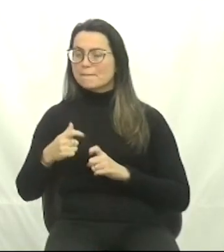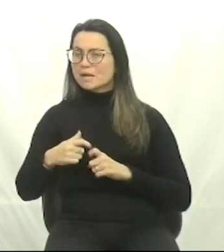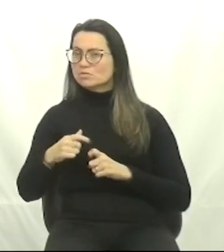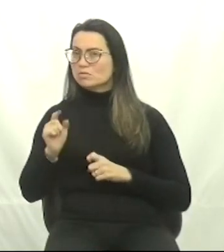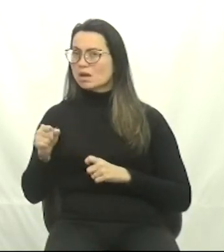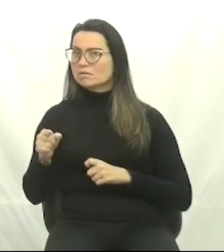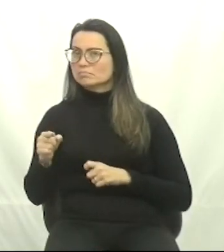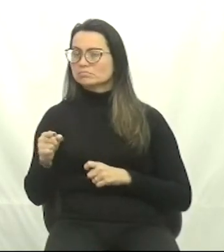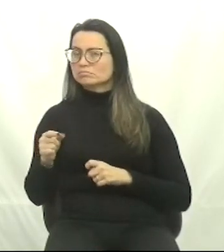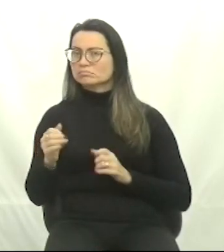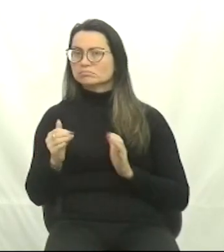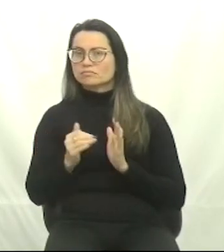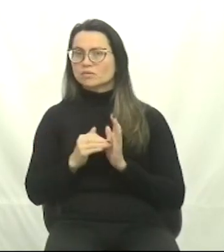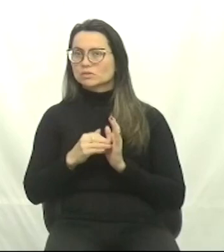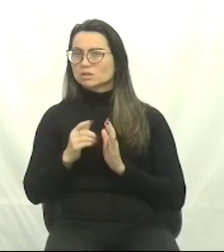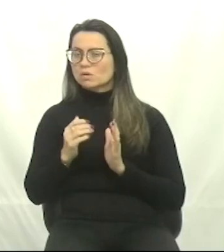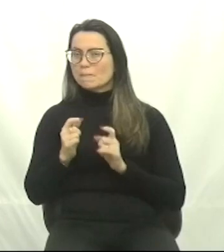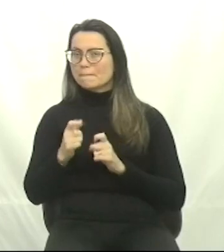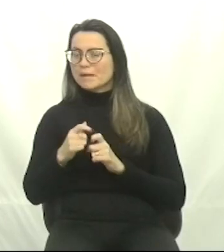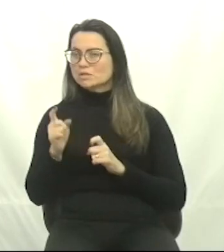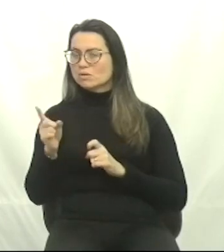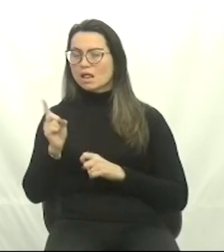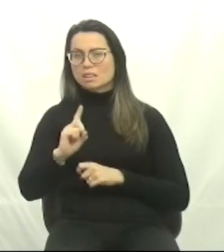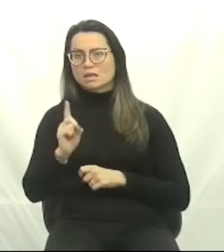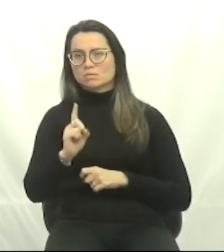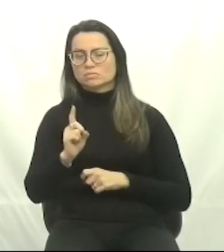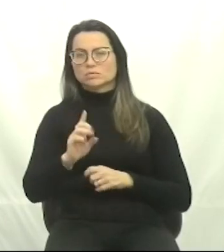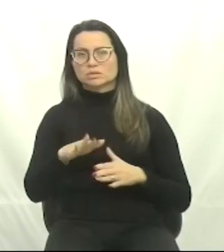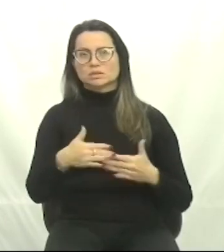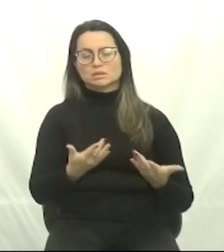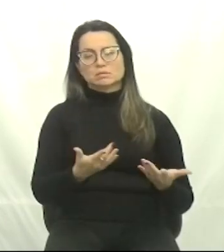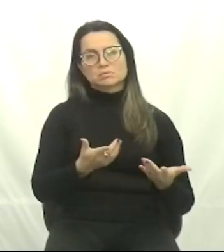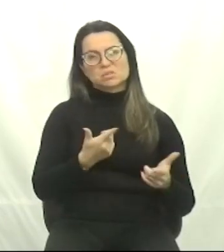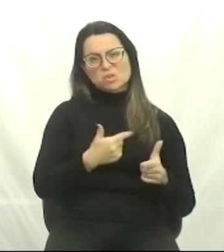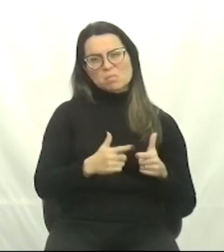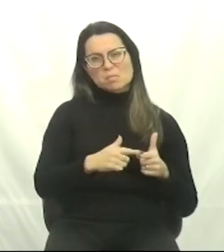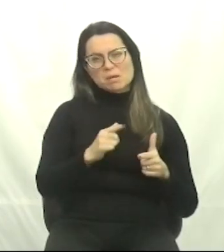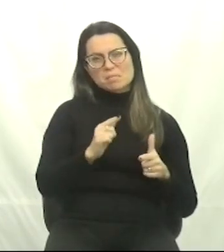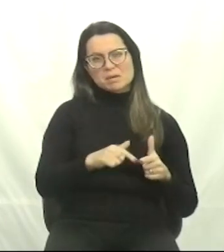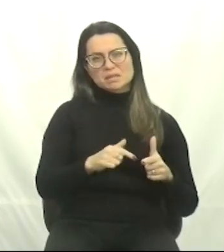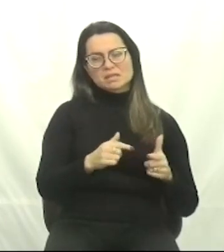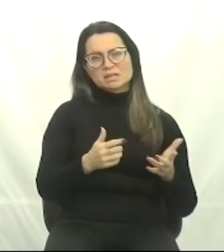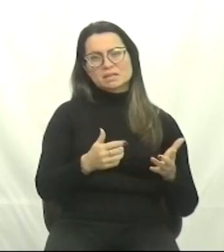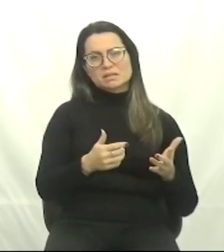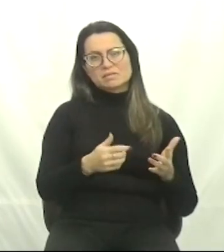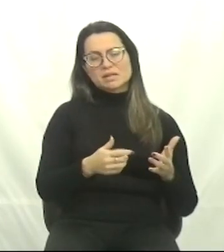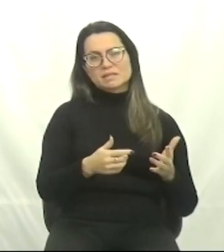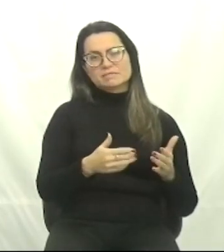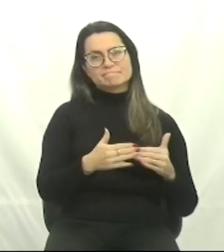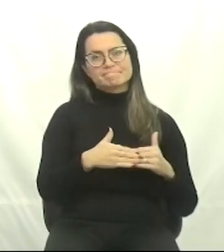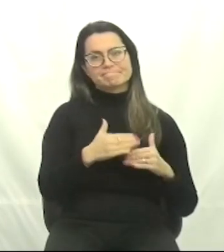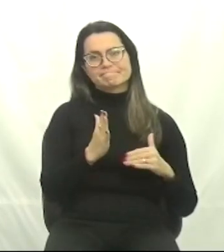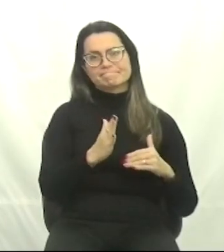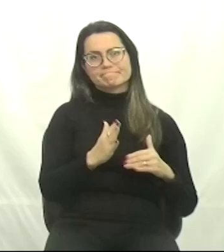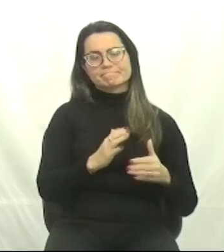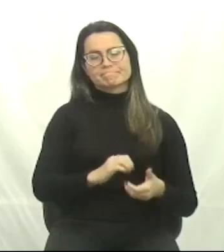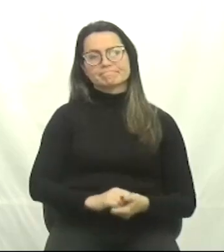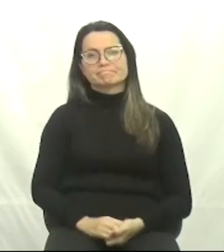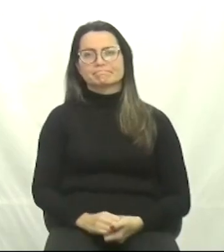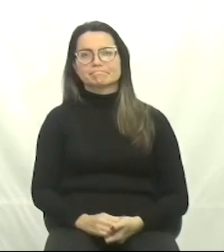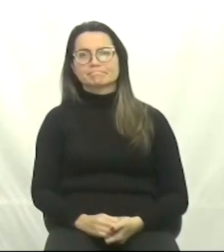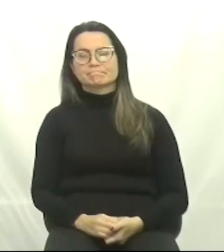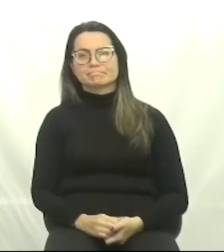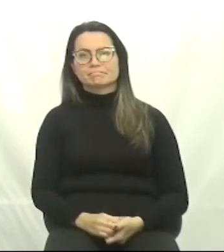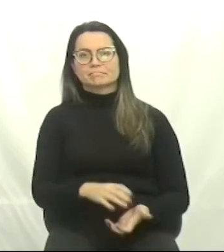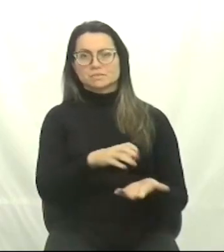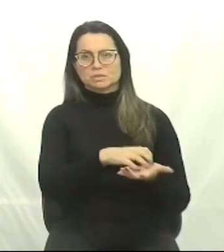parece que não está faltando médico lá. Então, eu acho que é uma demanda aqui da gente que vai muito para além dessa unidade de saúde. Parabéns, vereador. Verdade.